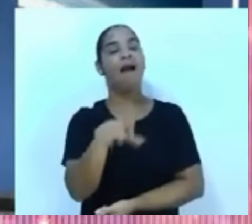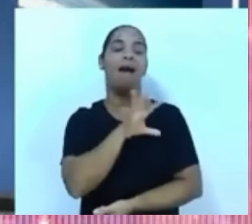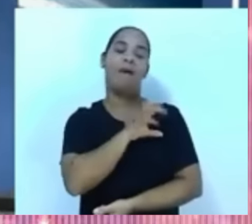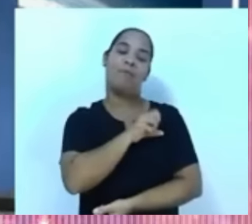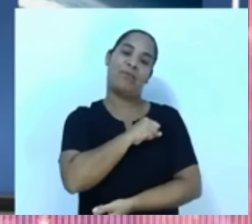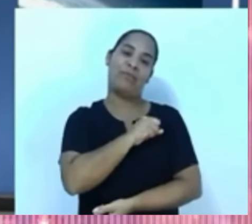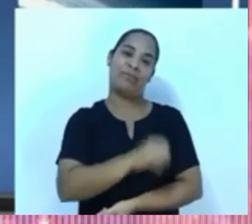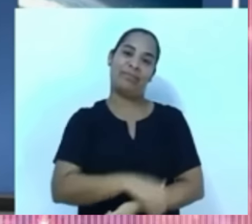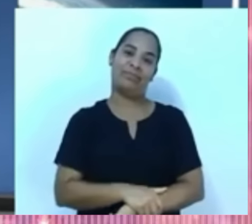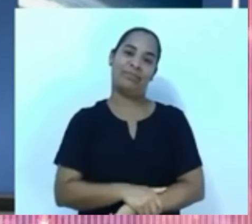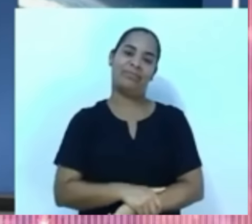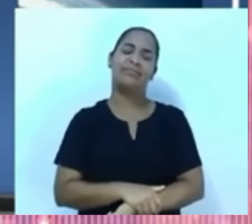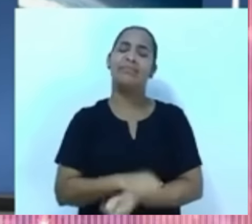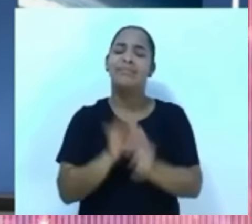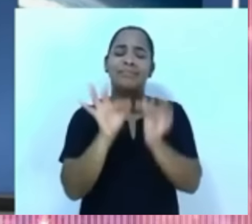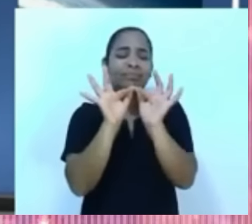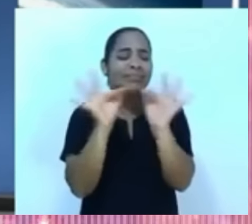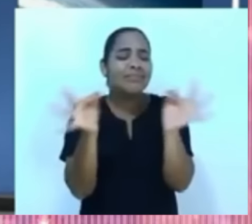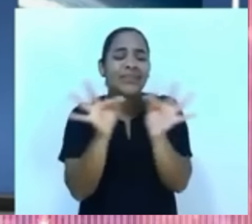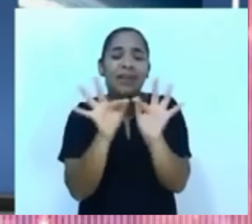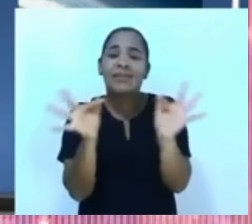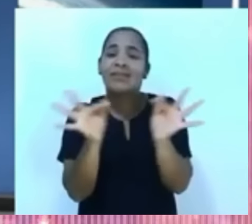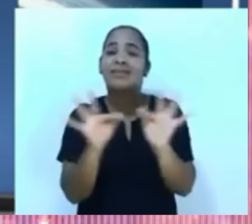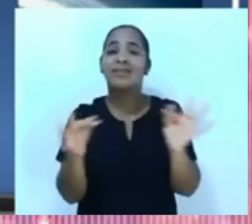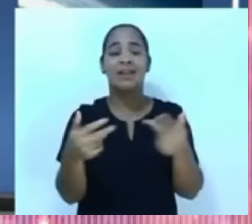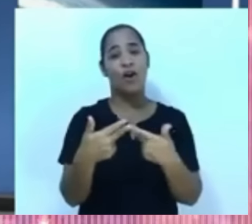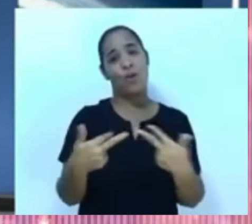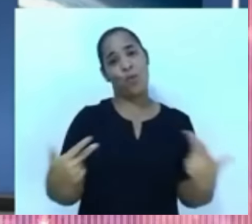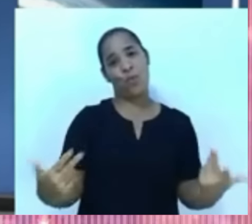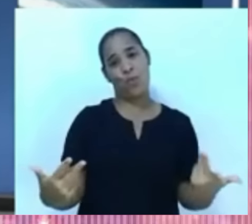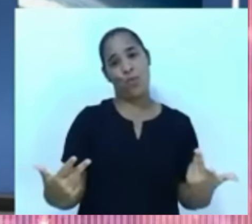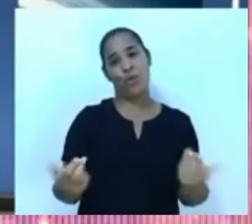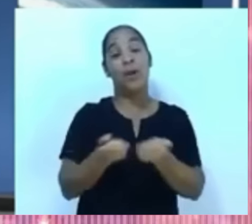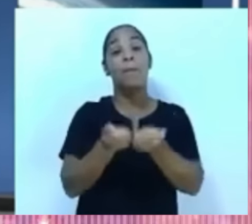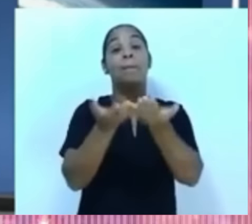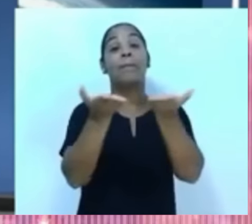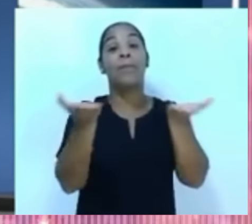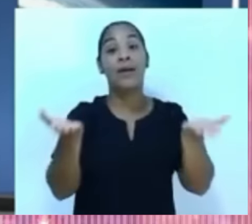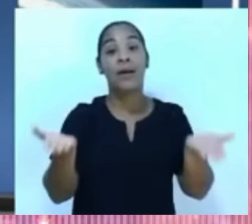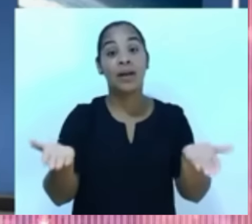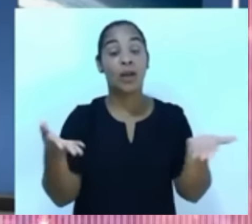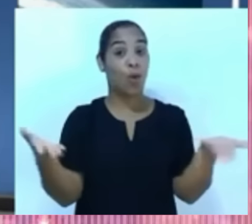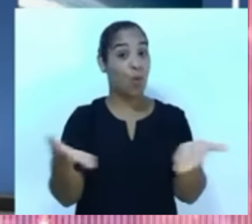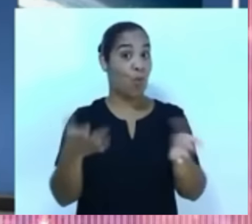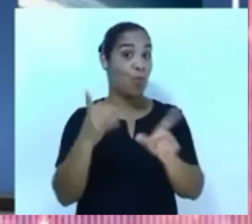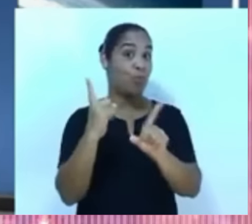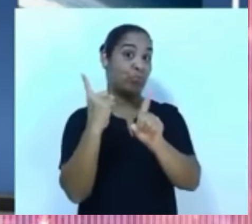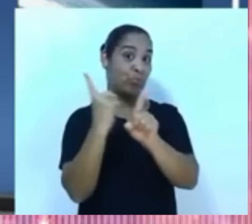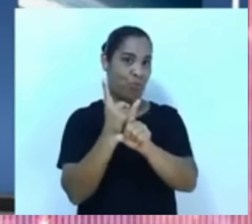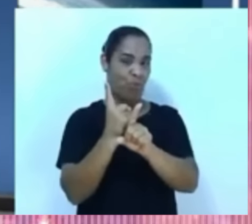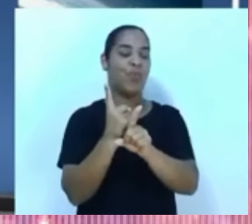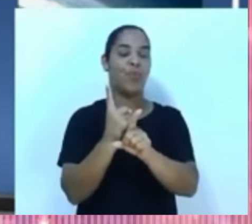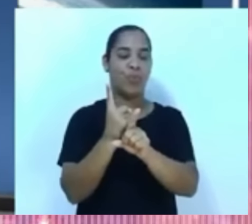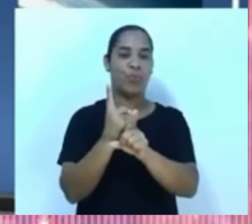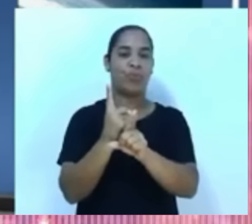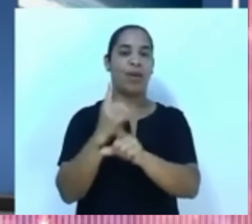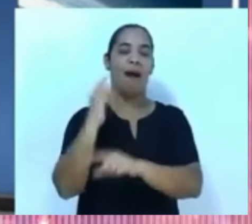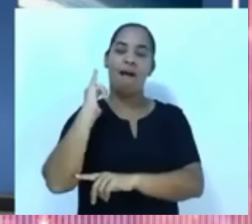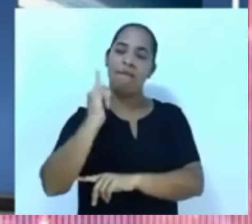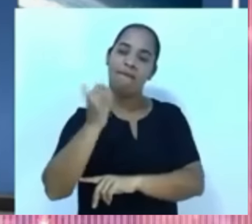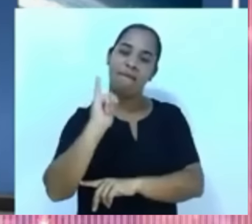as mínimas coisas Gostaria de deixar neste breve encontro uma fábula que eu li na